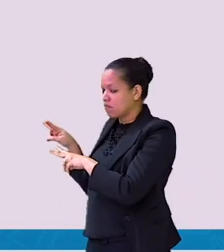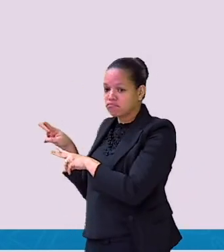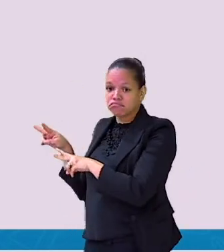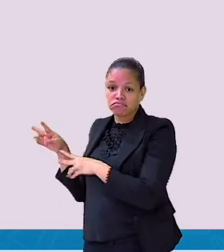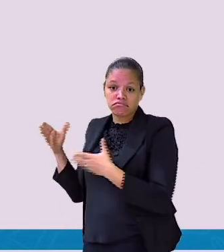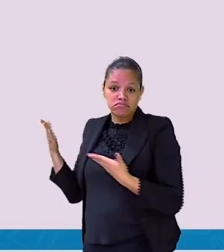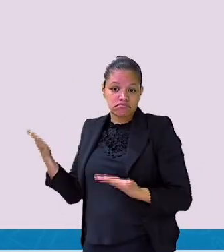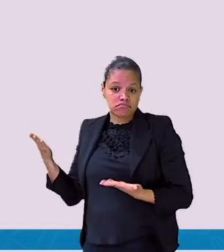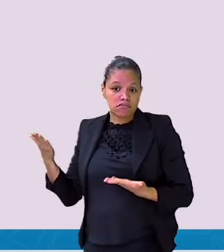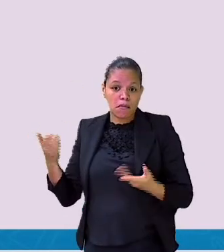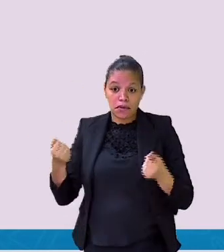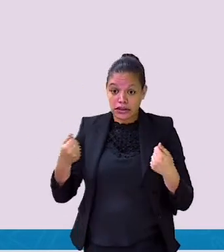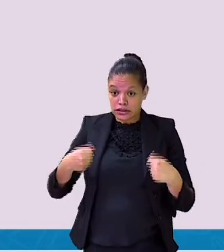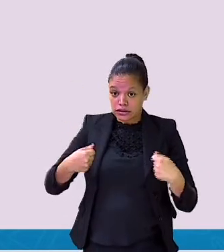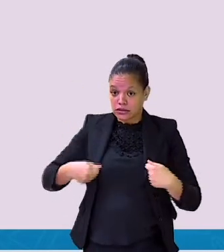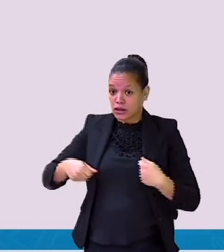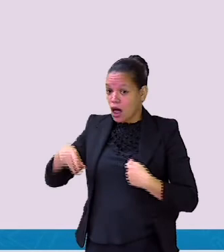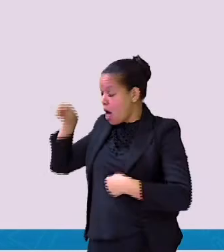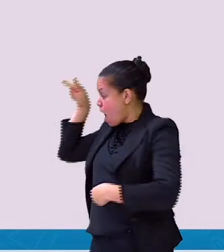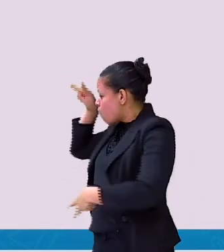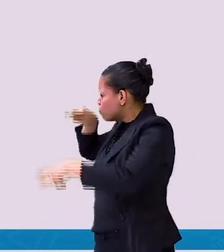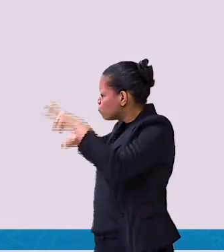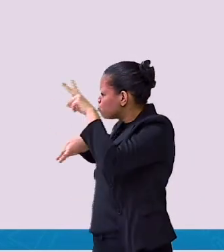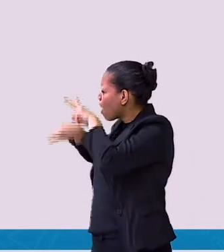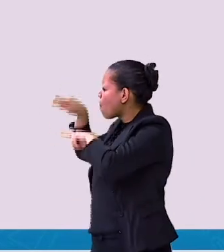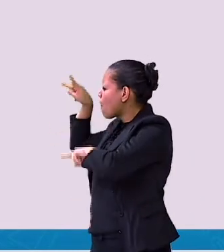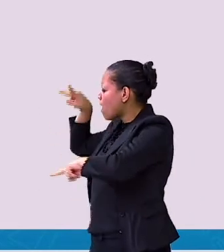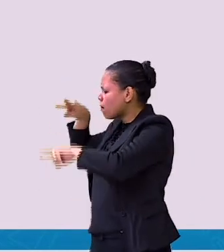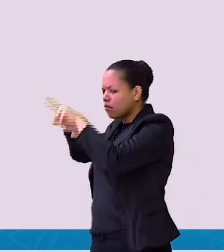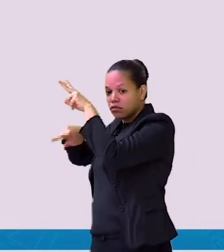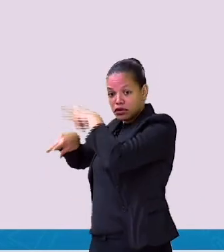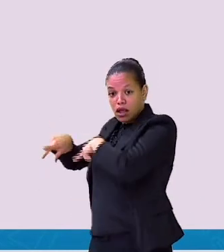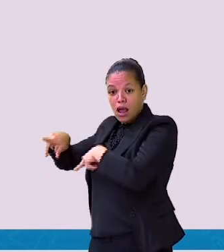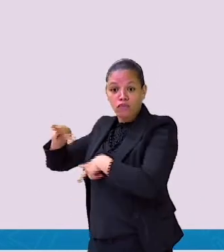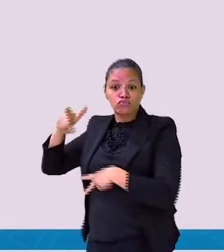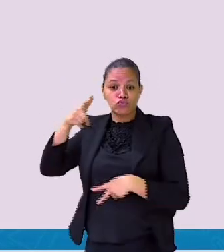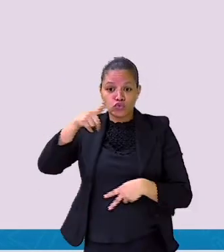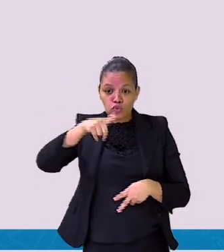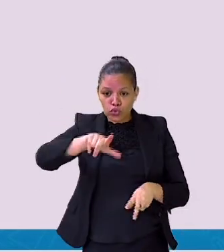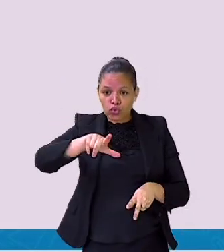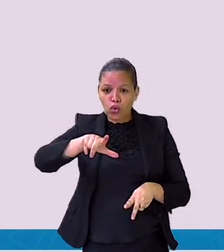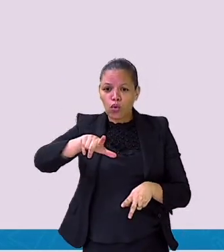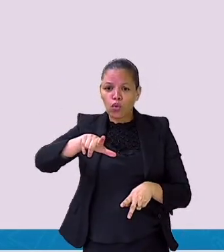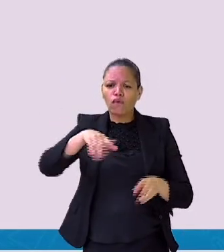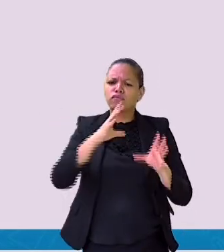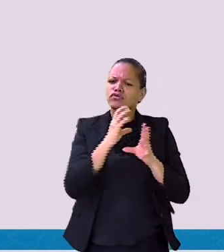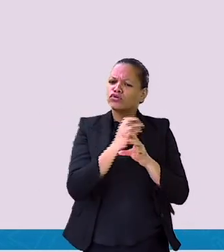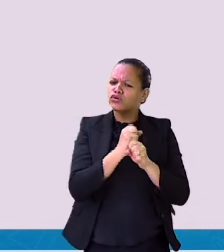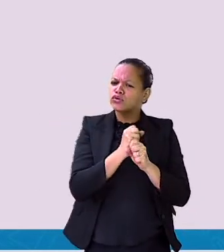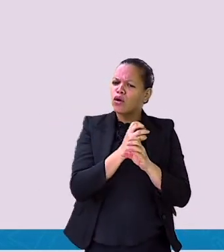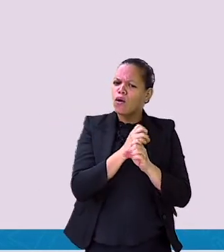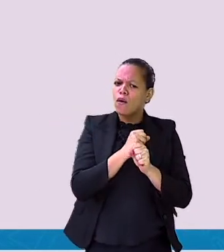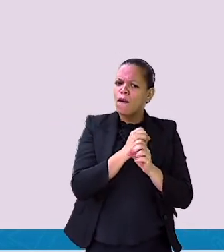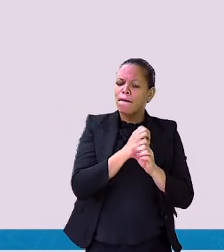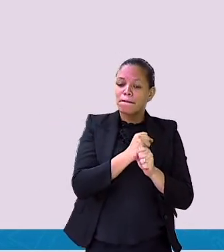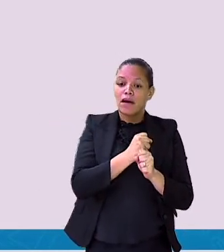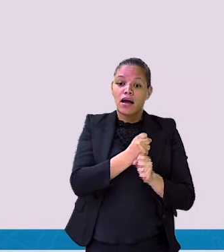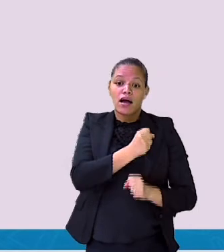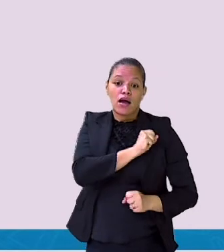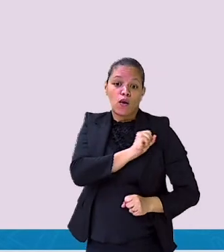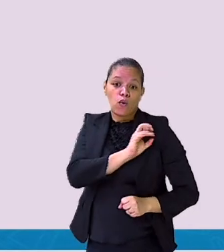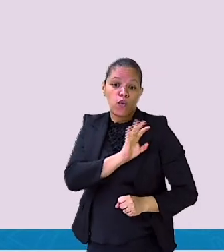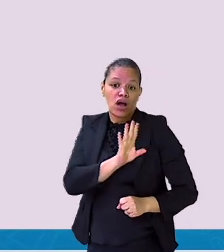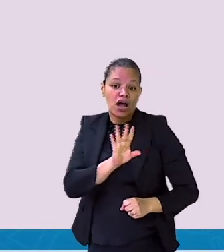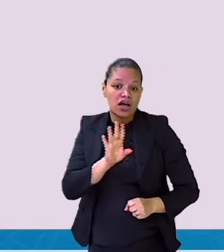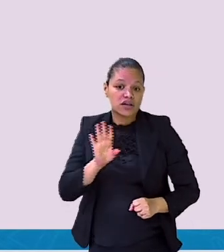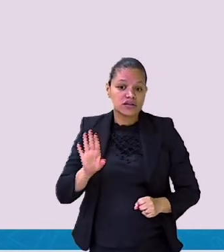isso, professora, como é que a gente vai fazer? Nós vamos, somar aqui a quantidade